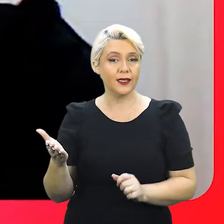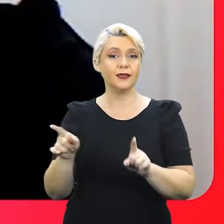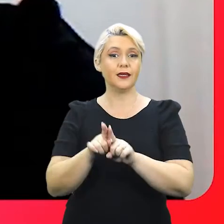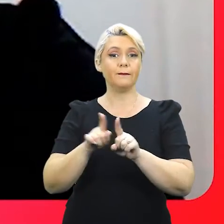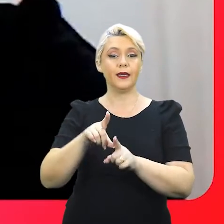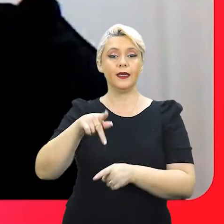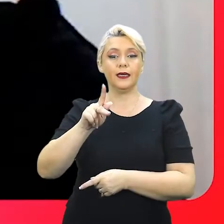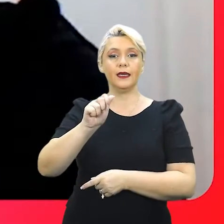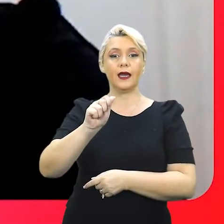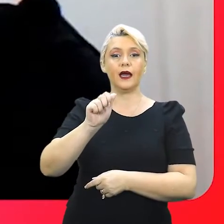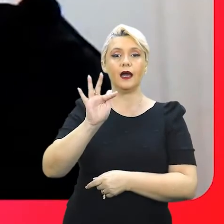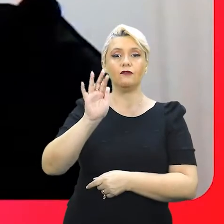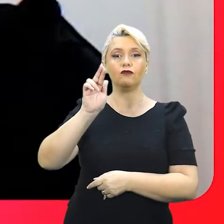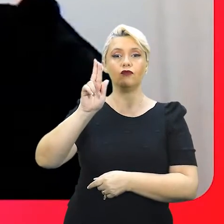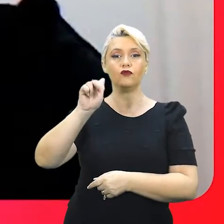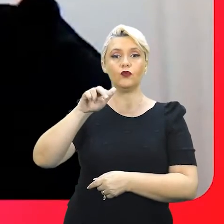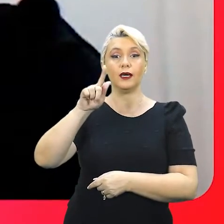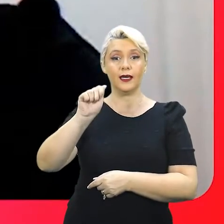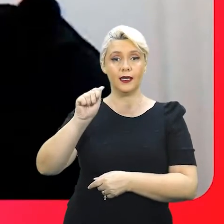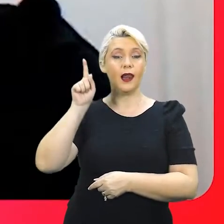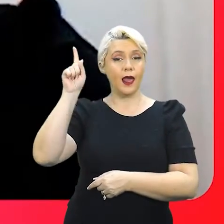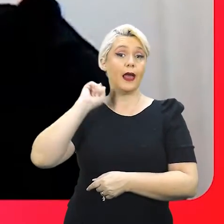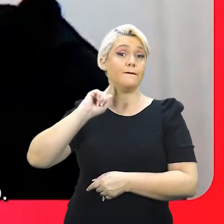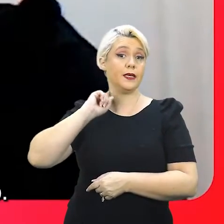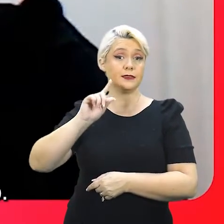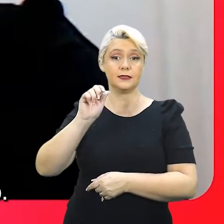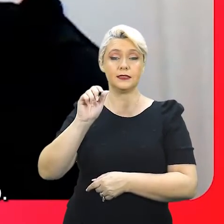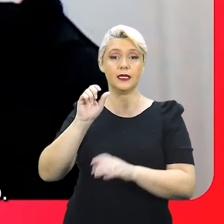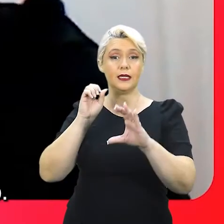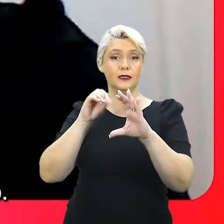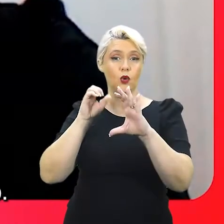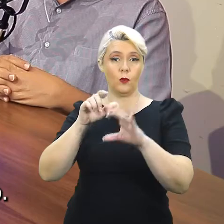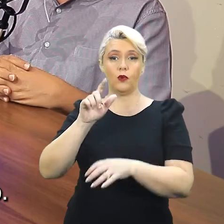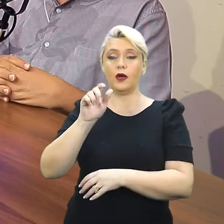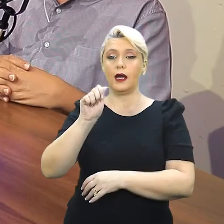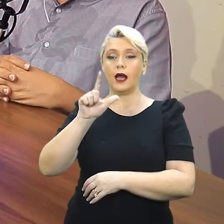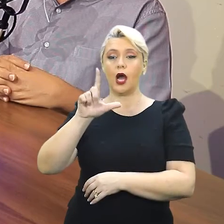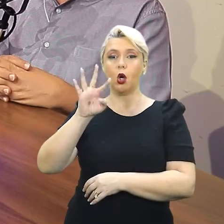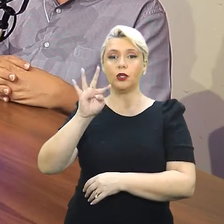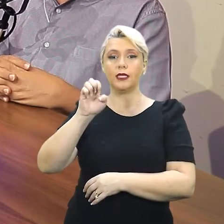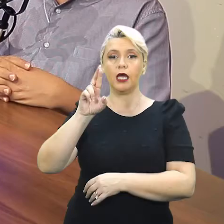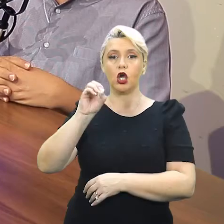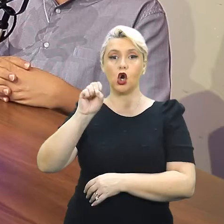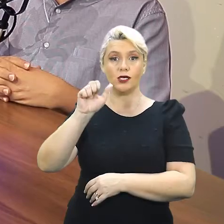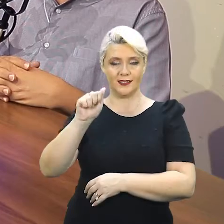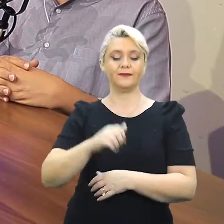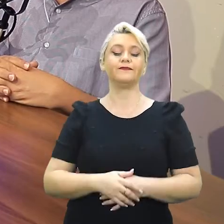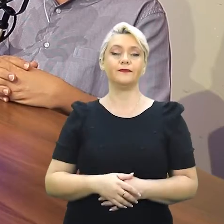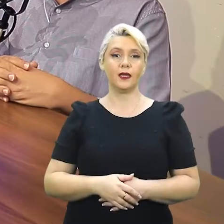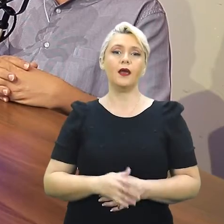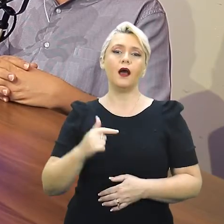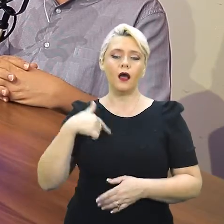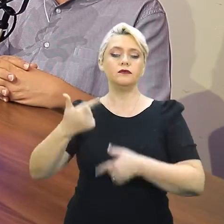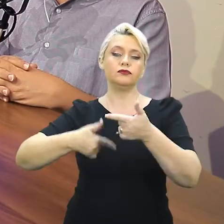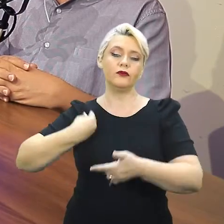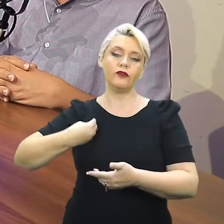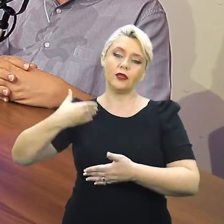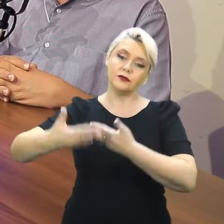o Cafunga na TV Alterosa, a maior afiliada do Brasil da Rede Tupi de televisão. Aí foi, a minha vida